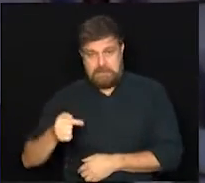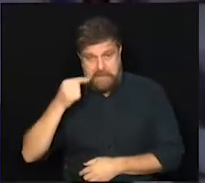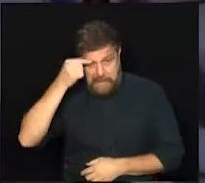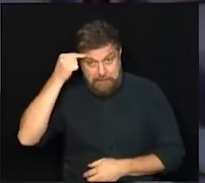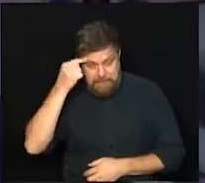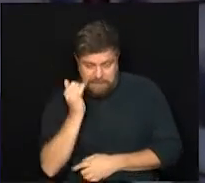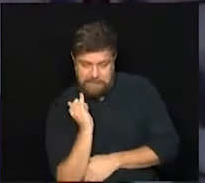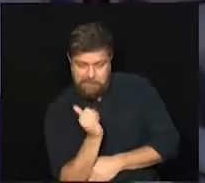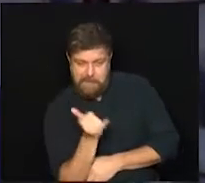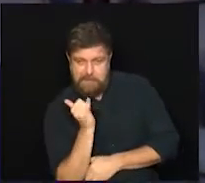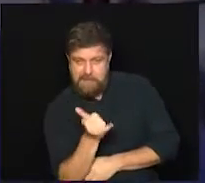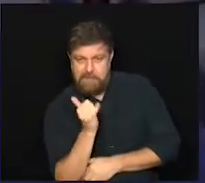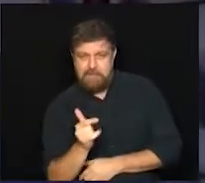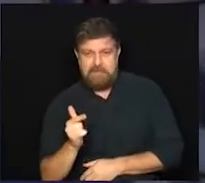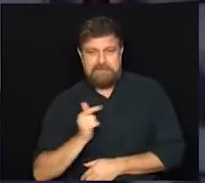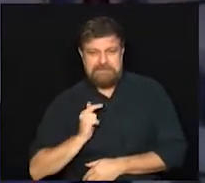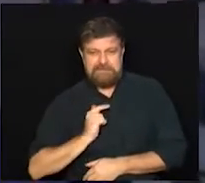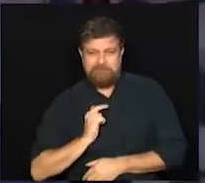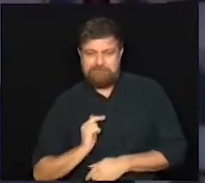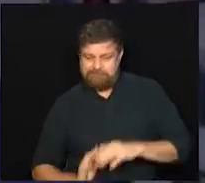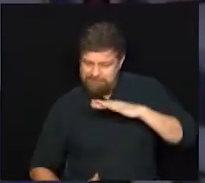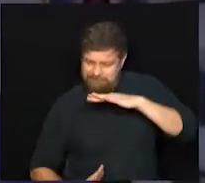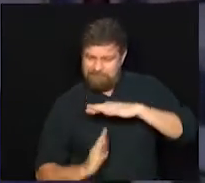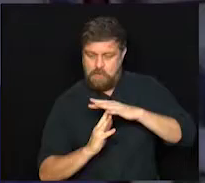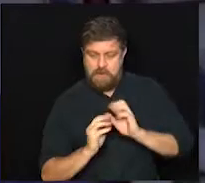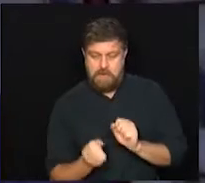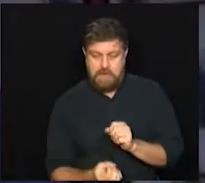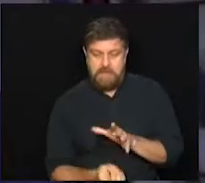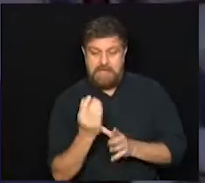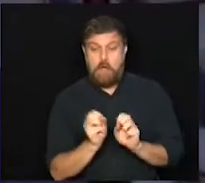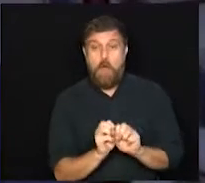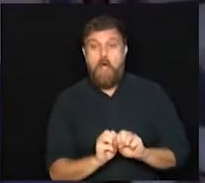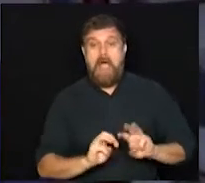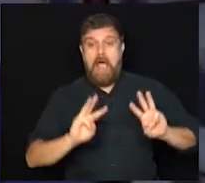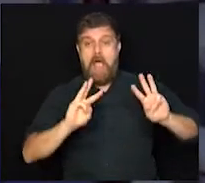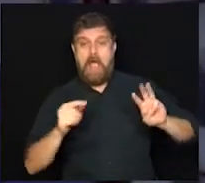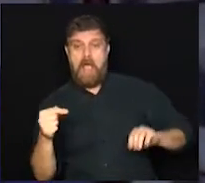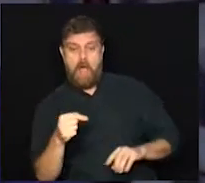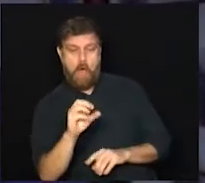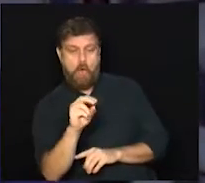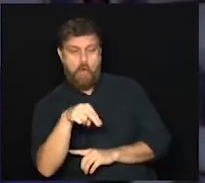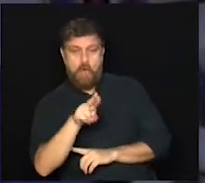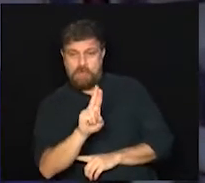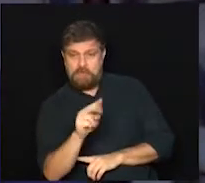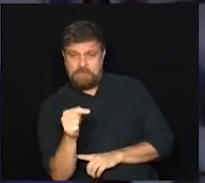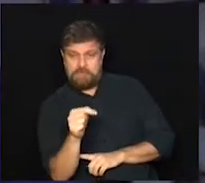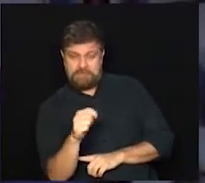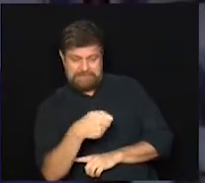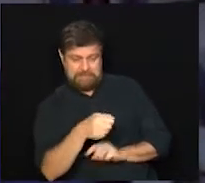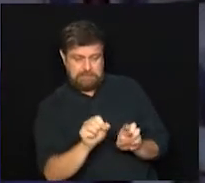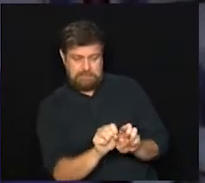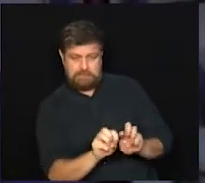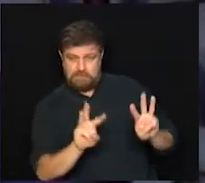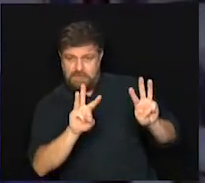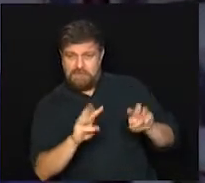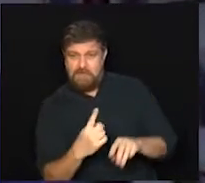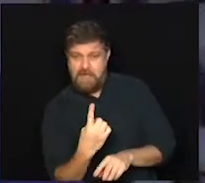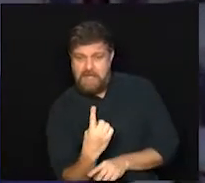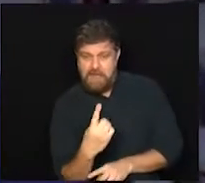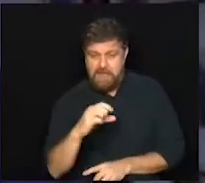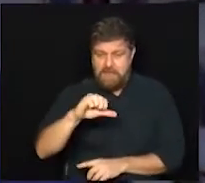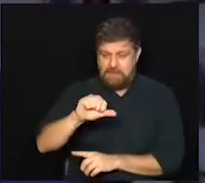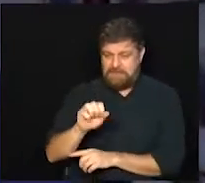culmina, depois da criação da ONU, ela culmina em 1948 com